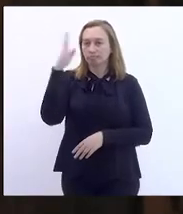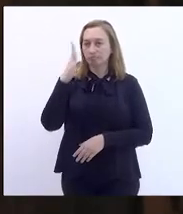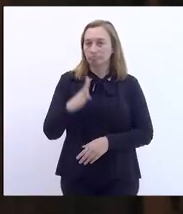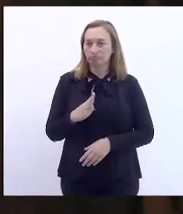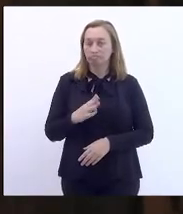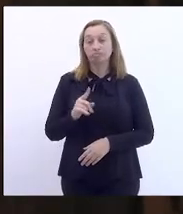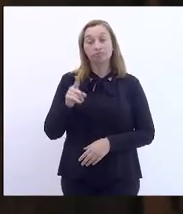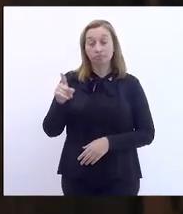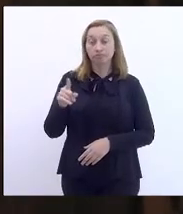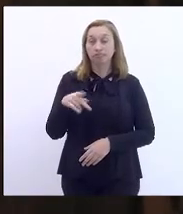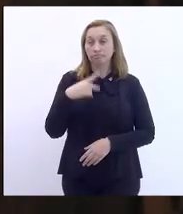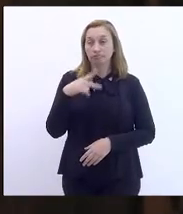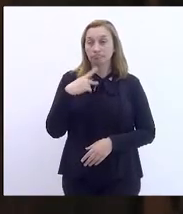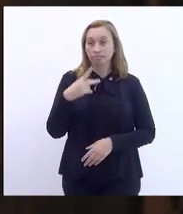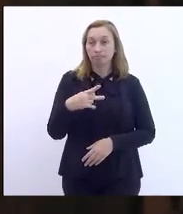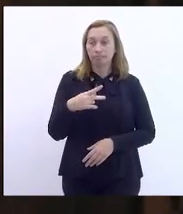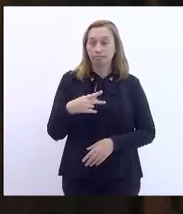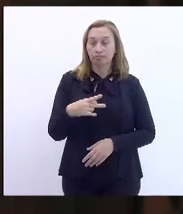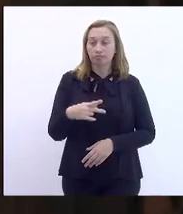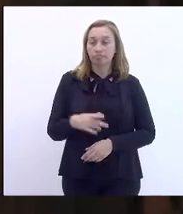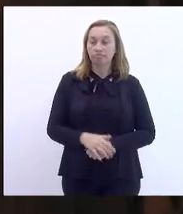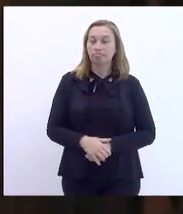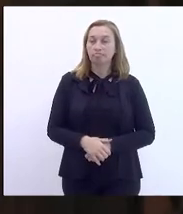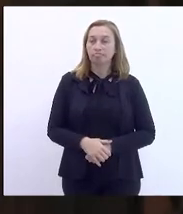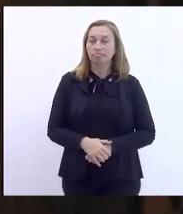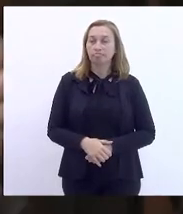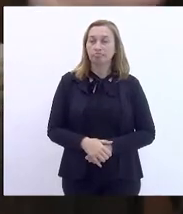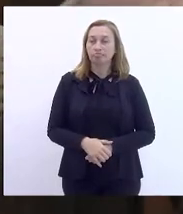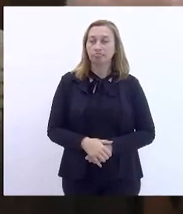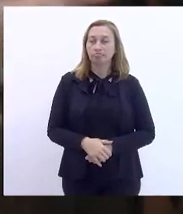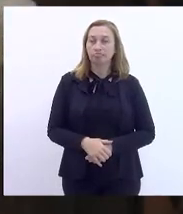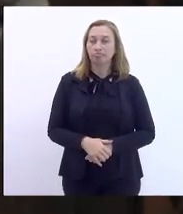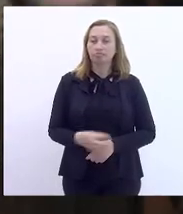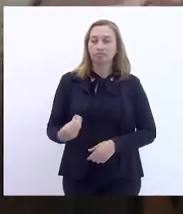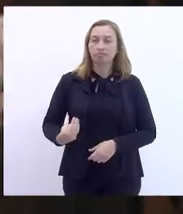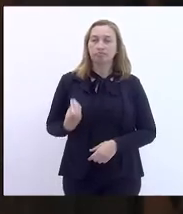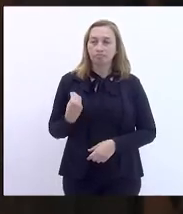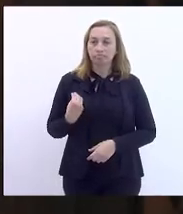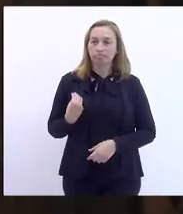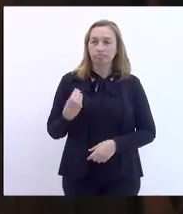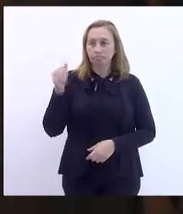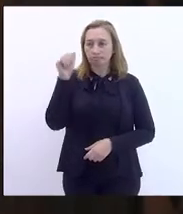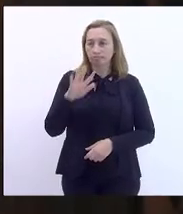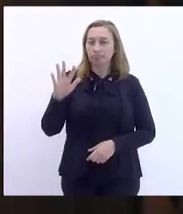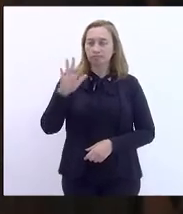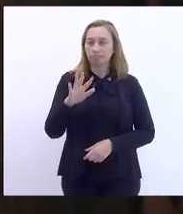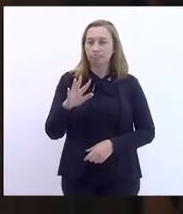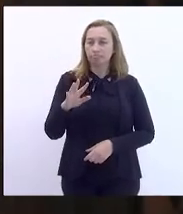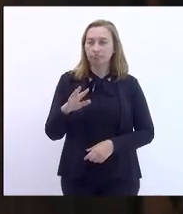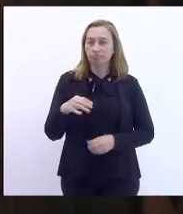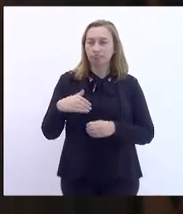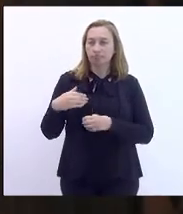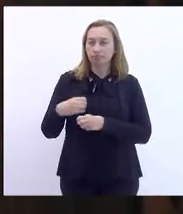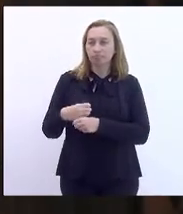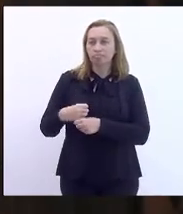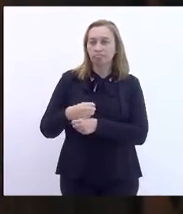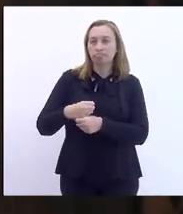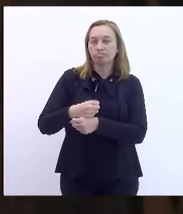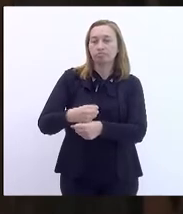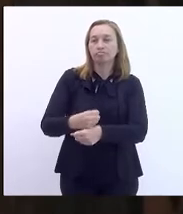e lá ele diz que uma constante na vida nacional ao longo de cinco séculos é